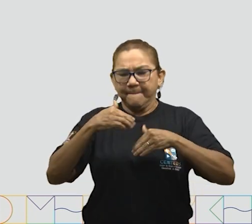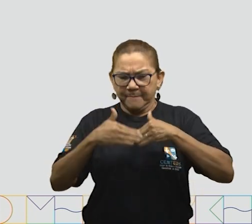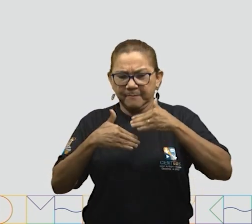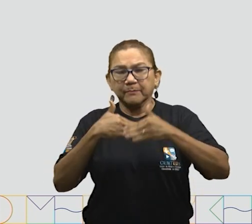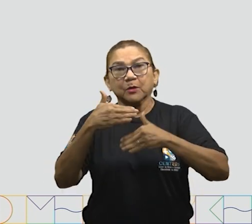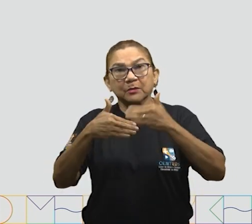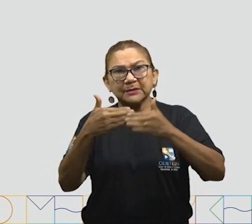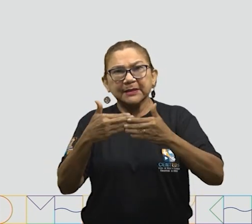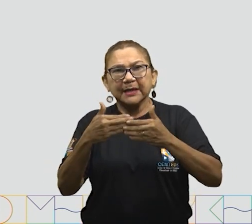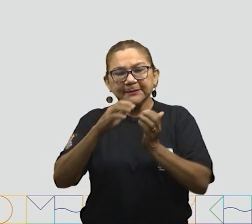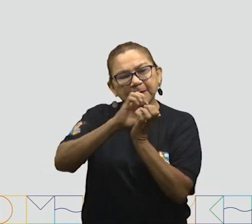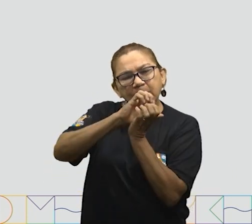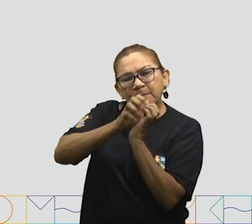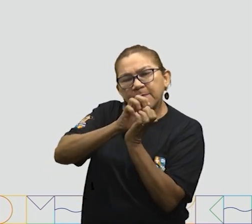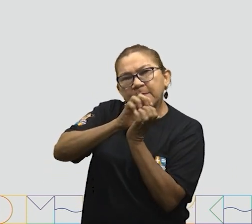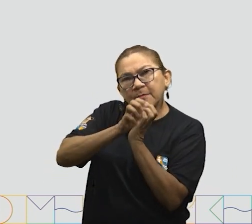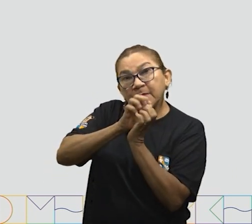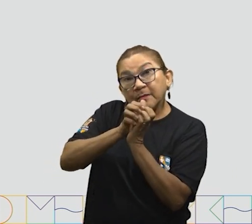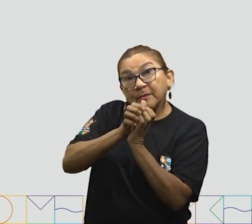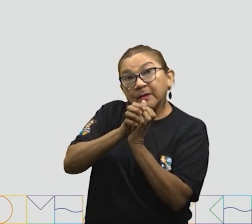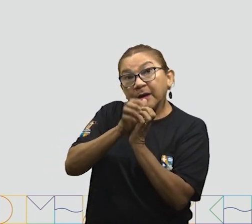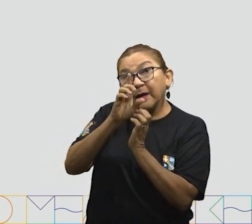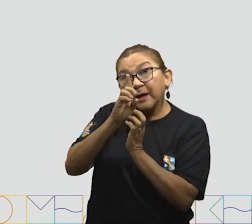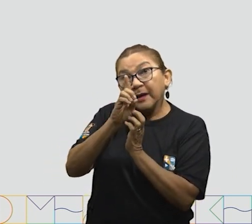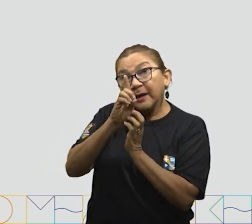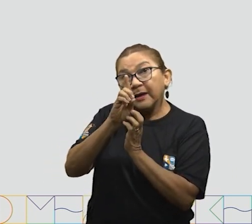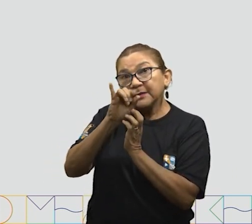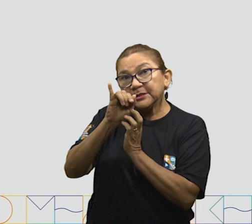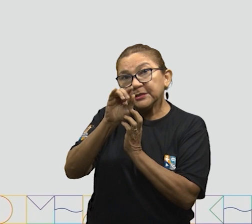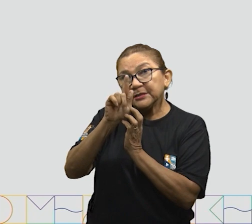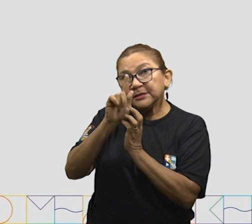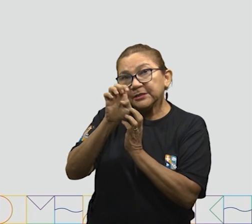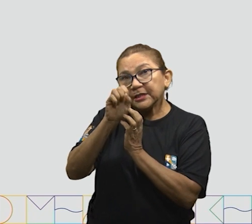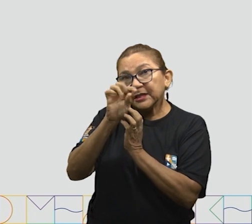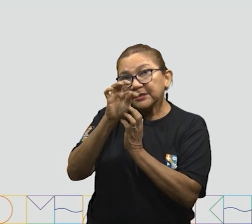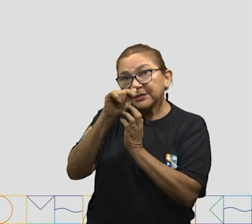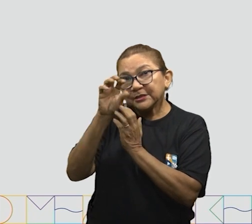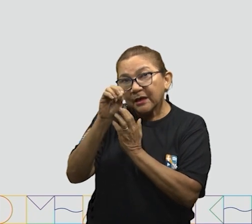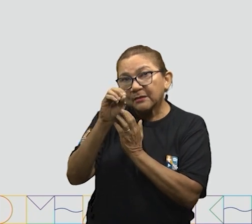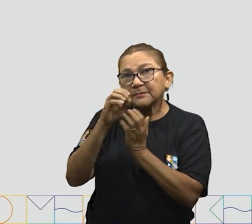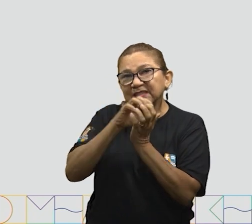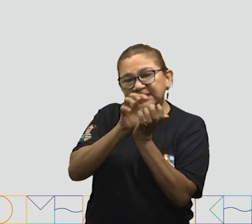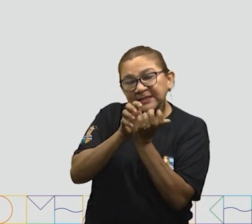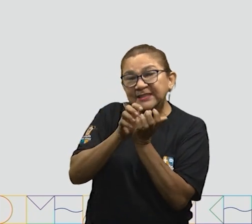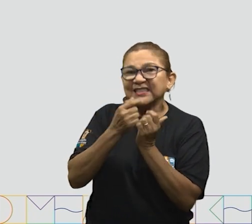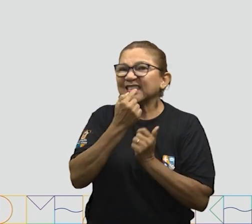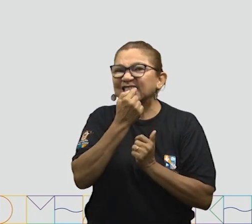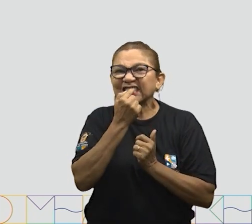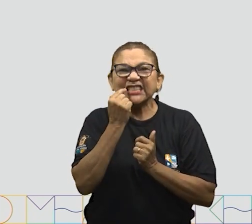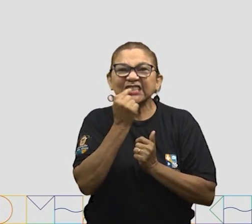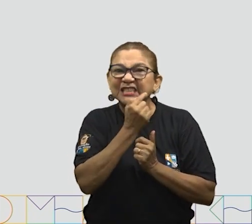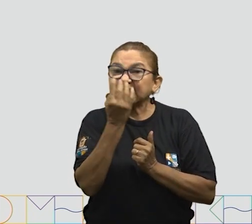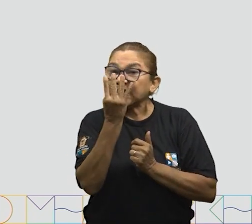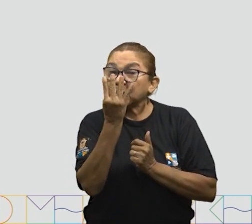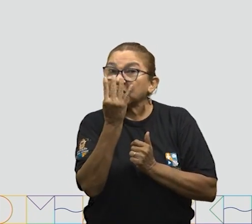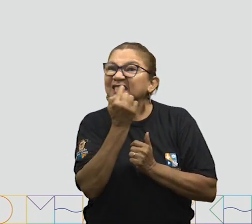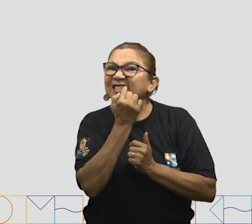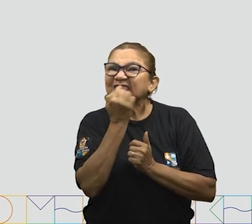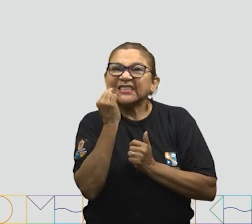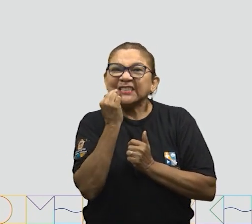digestão mecânica. Vamos conhecer os tipos de dentes da boca humana? Os dentes da frente são chamados